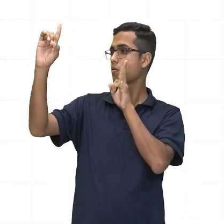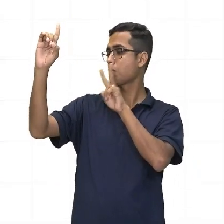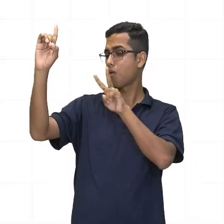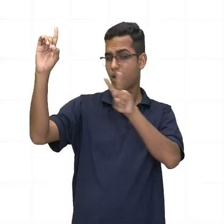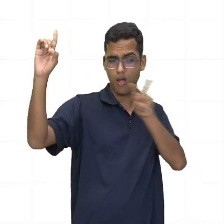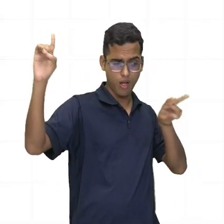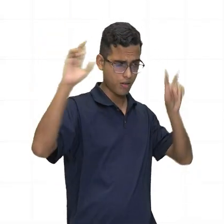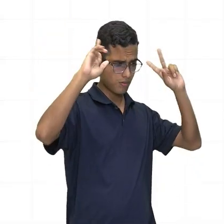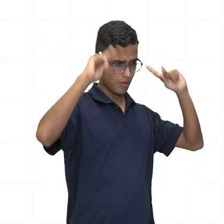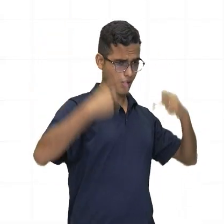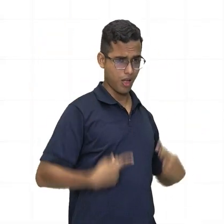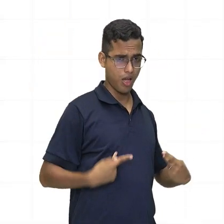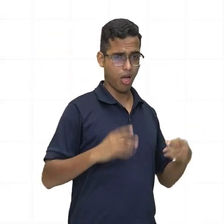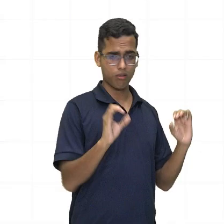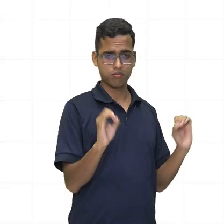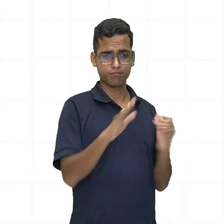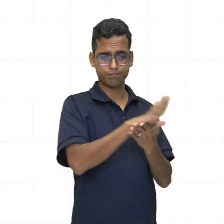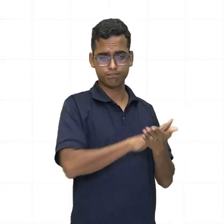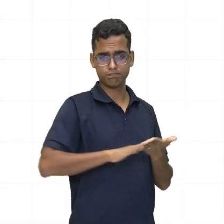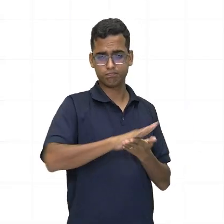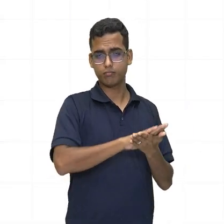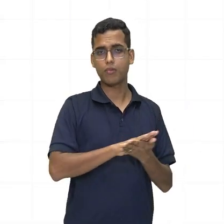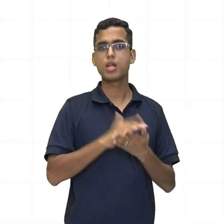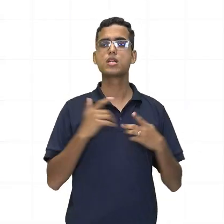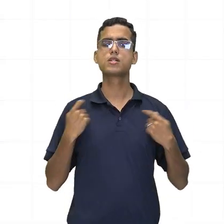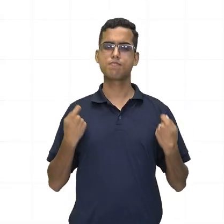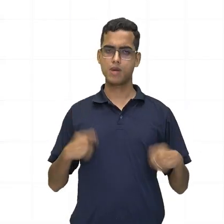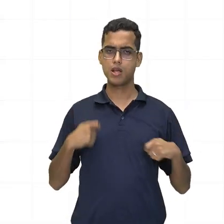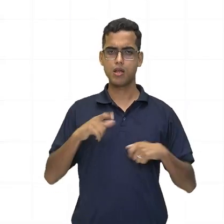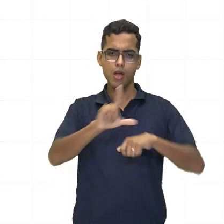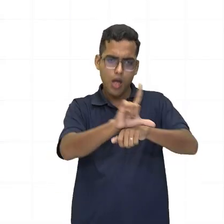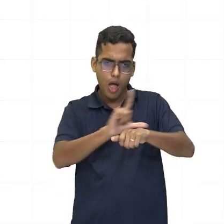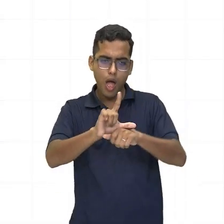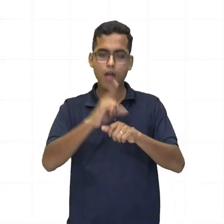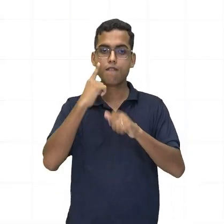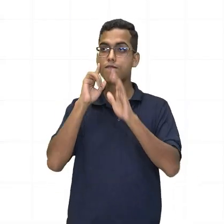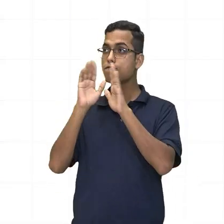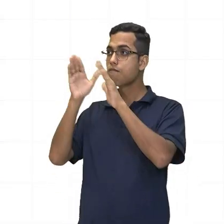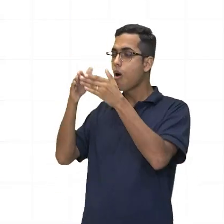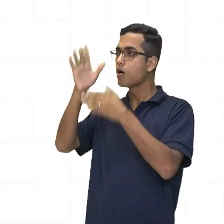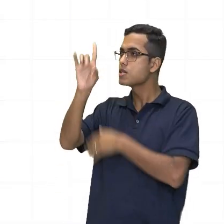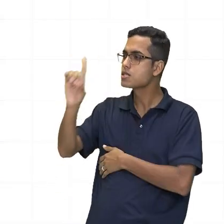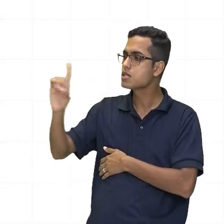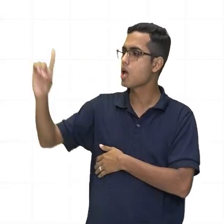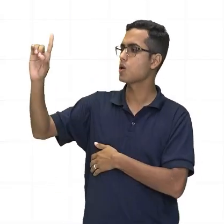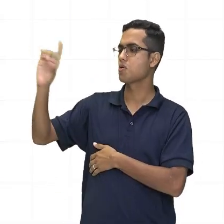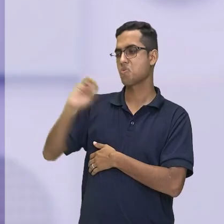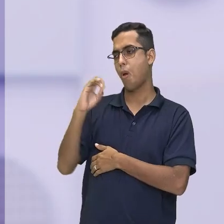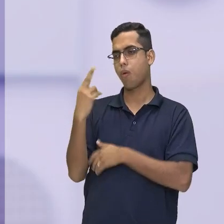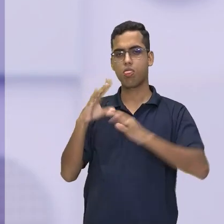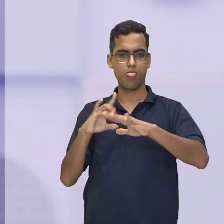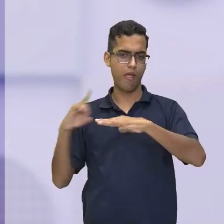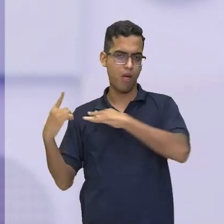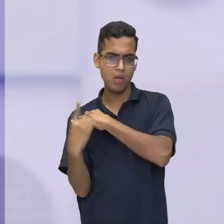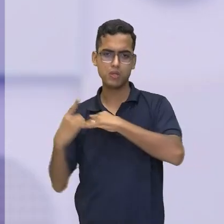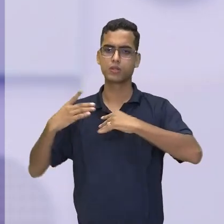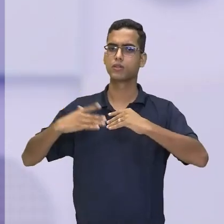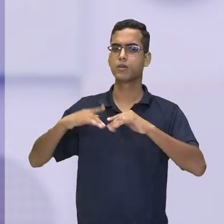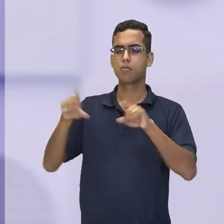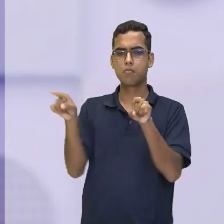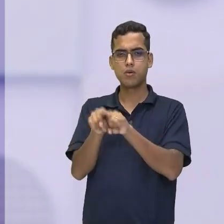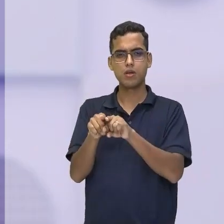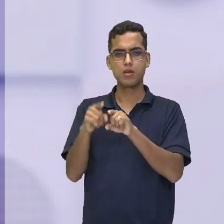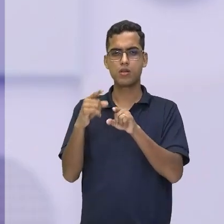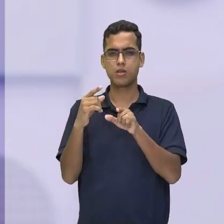É verdade, devemos... As pessoas religiosas olham para Deus ou para os seus deuses, né? E não prestam muita